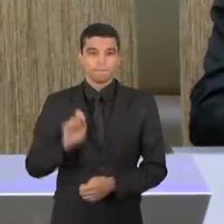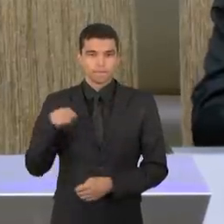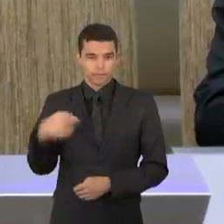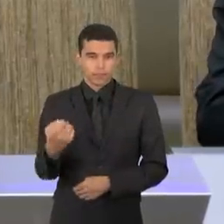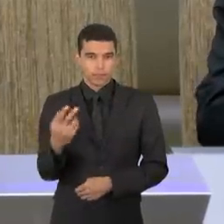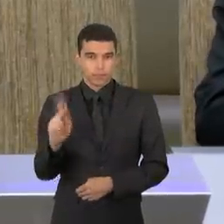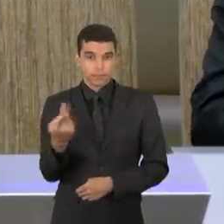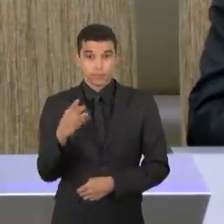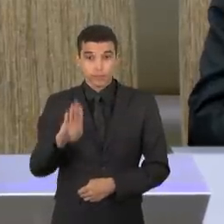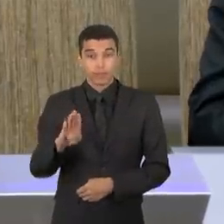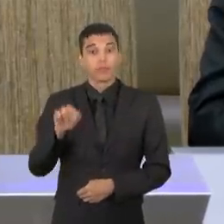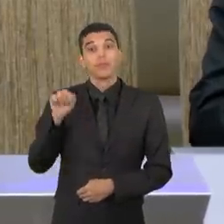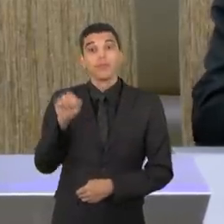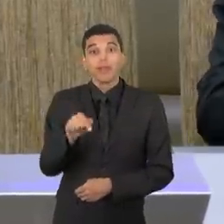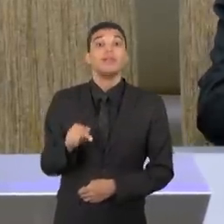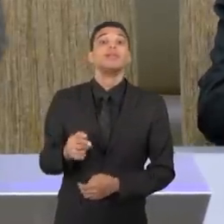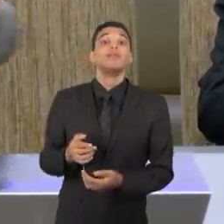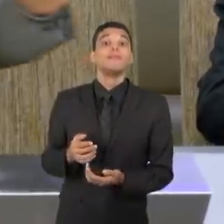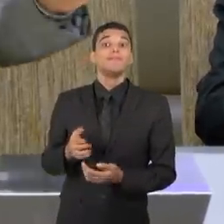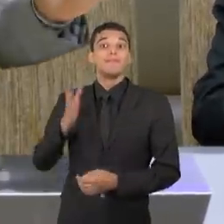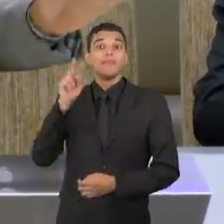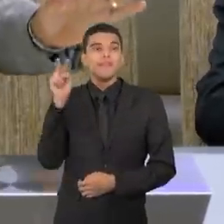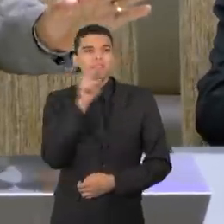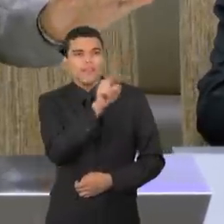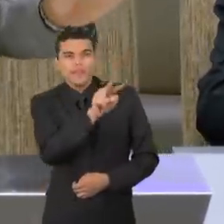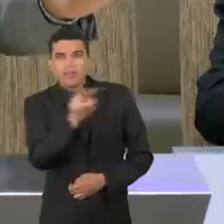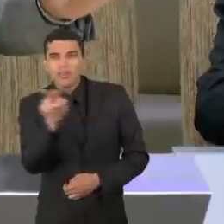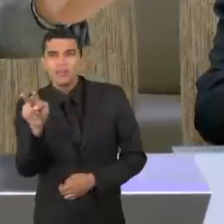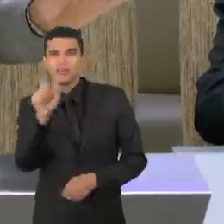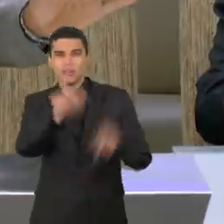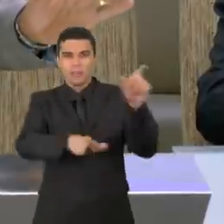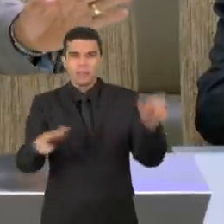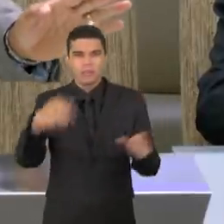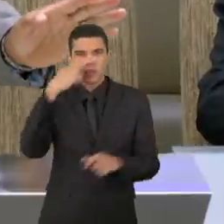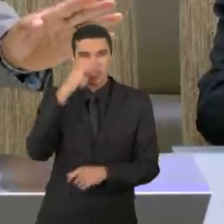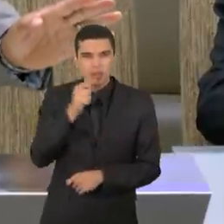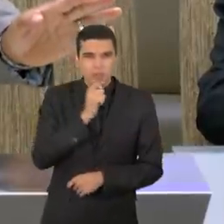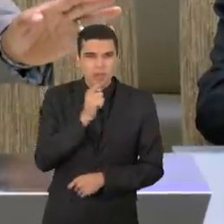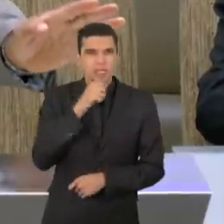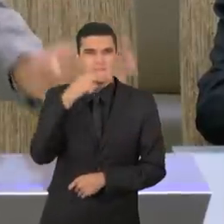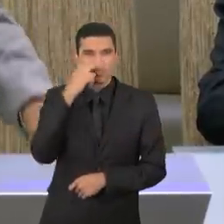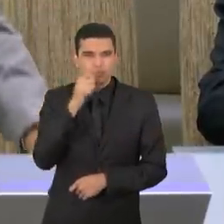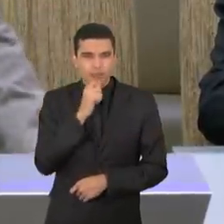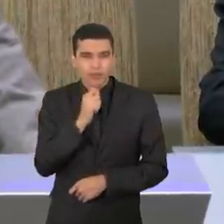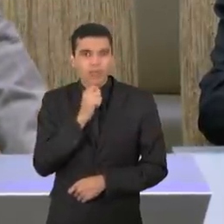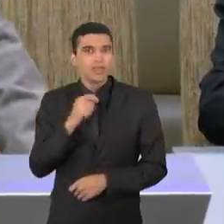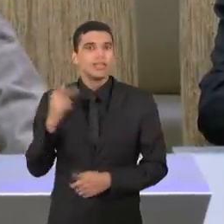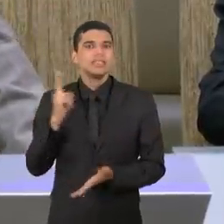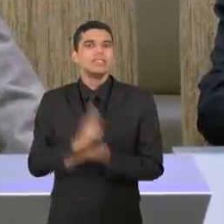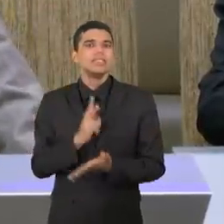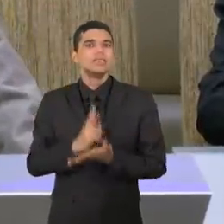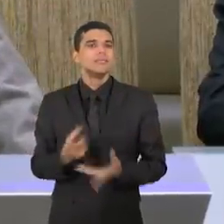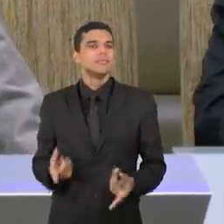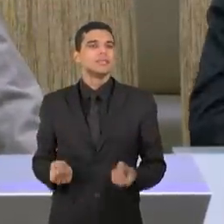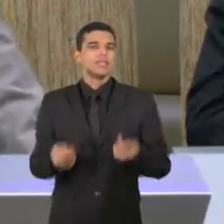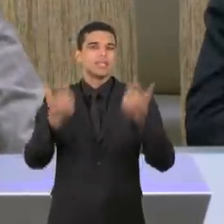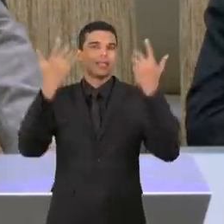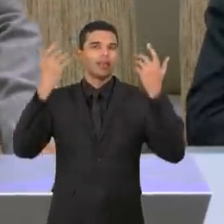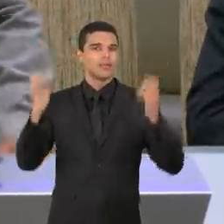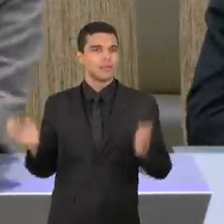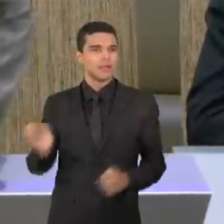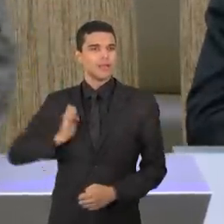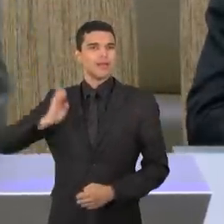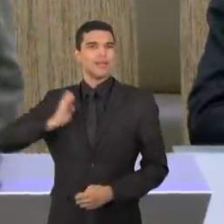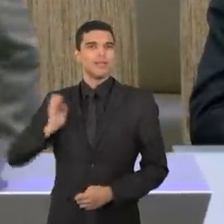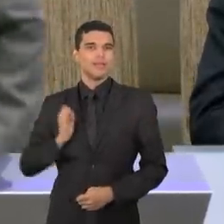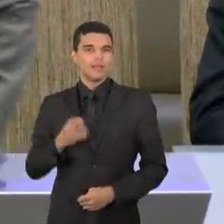estava vendo, ele querendo justiça, e Deus, como que Deus estava deixando. Asaf, no Salmo 73, e